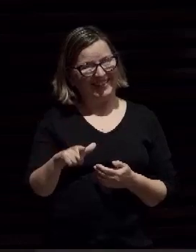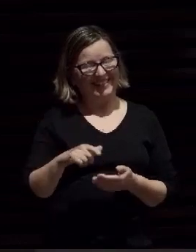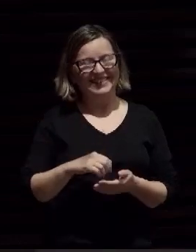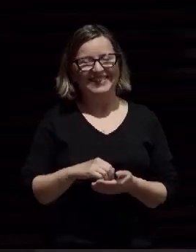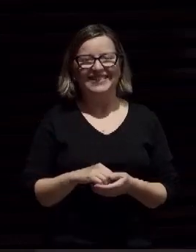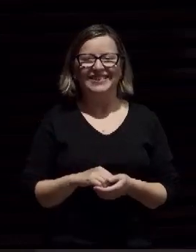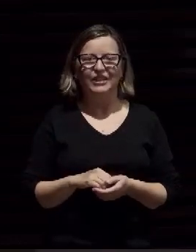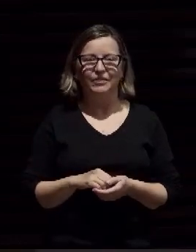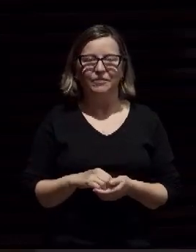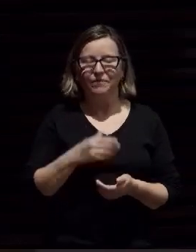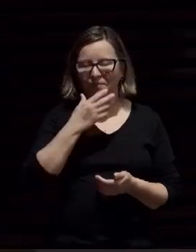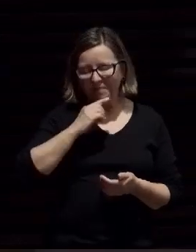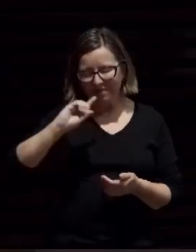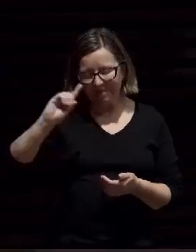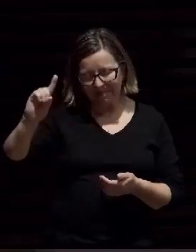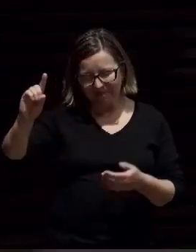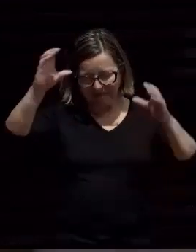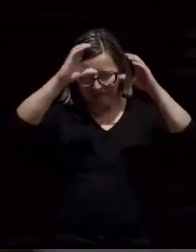Pai Celestial,